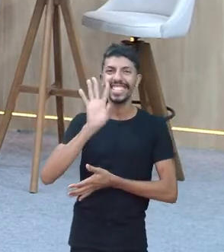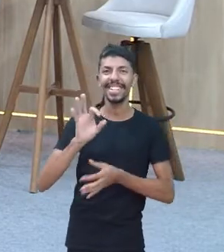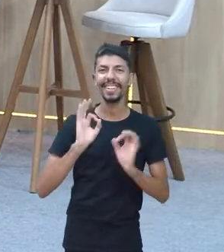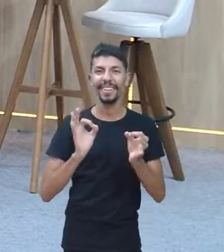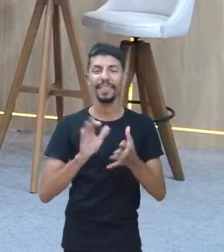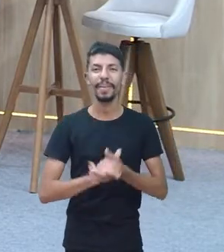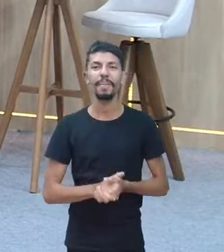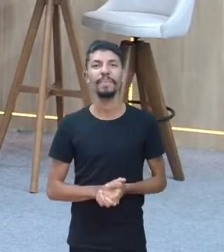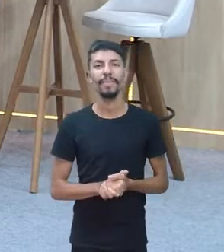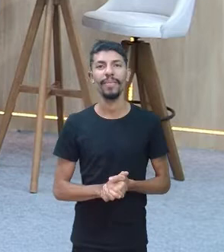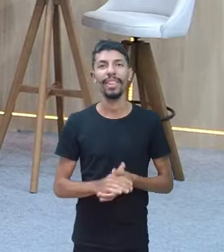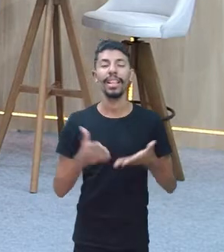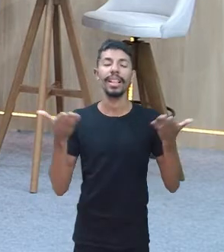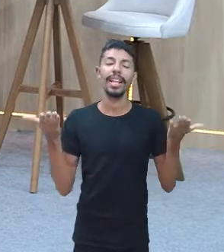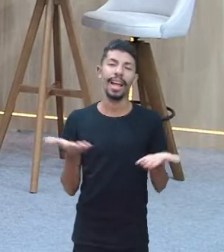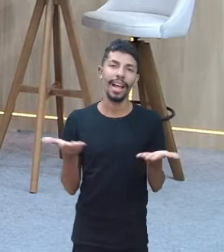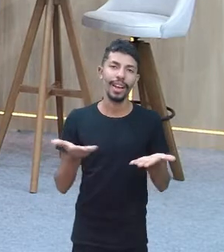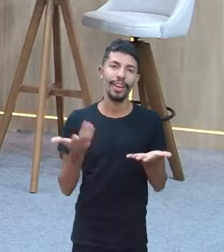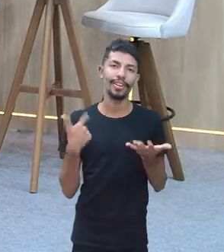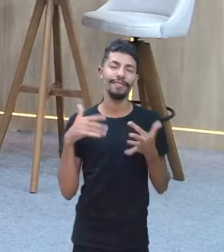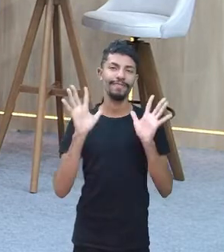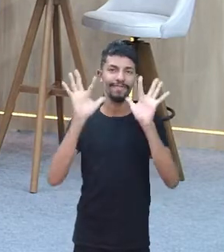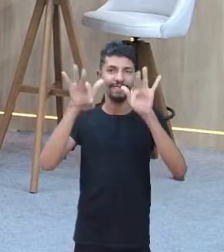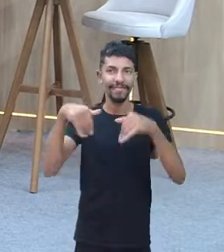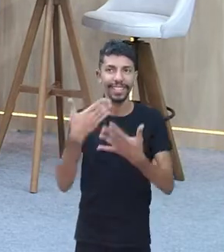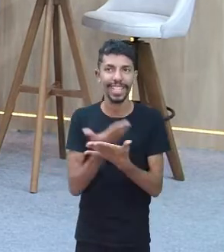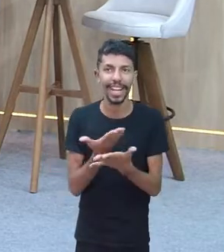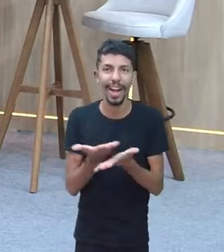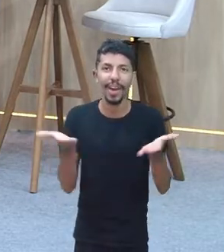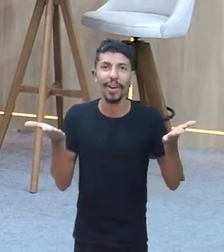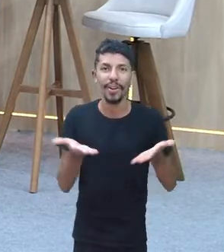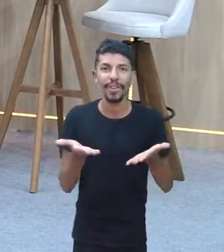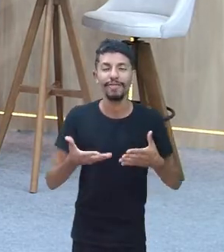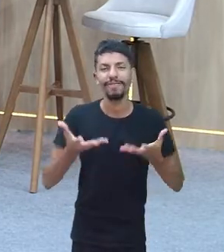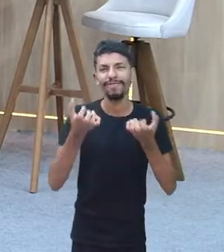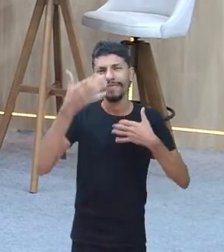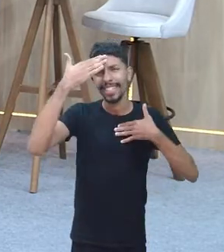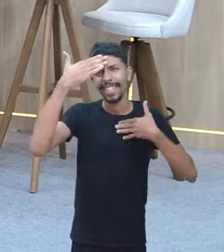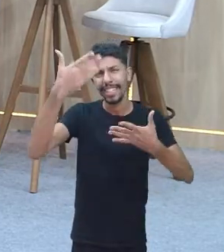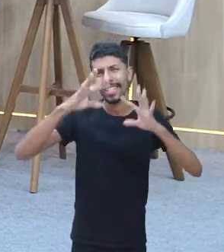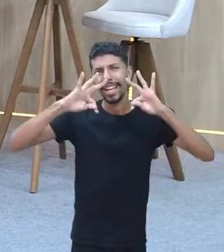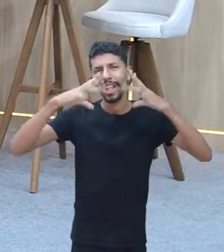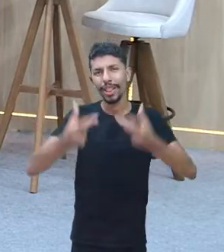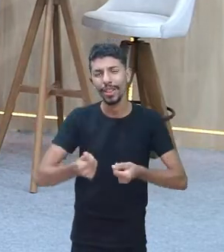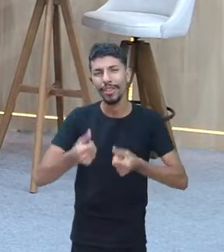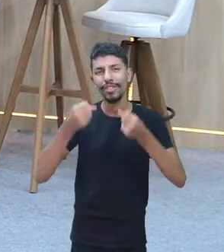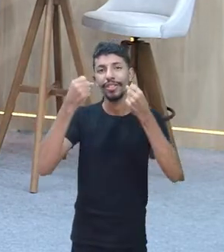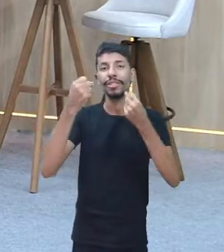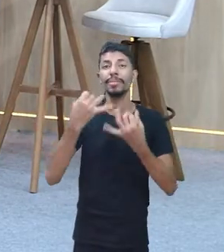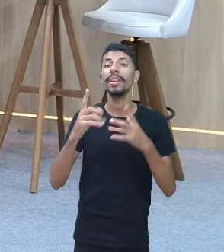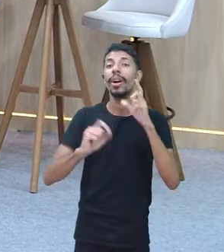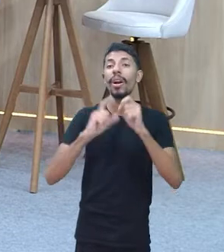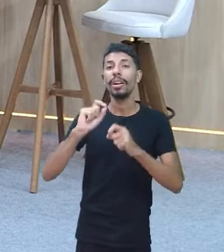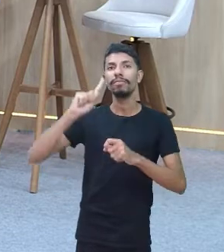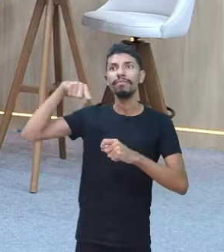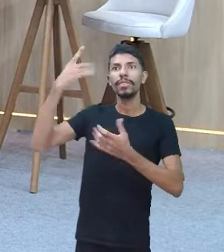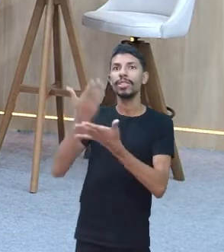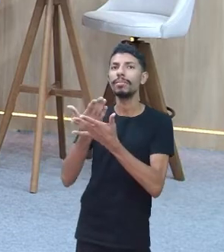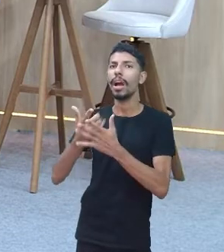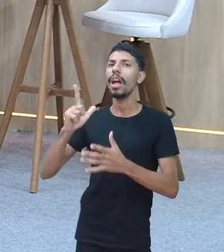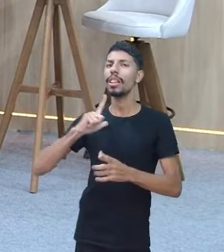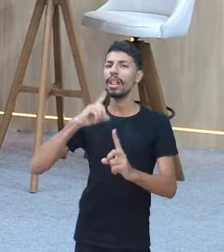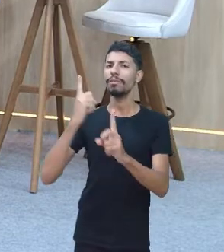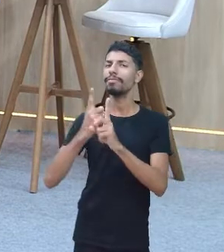eu tô encerrando a aula de hoje, né? Eu queria agradecer a todo mundo e dizer que na próxima aula teremos um encontro marcado